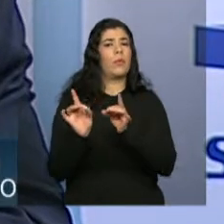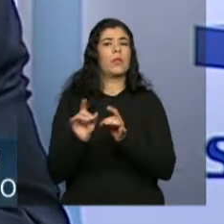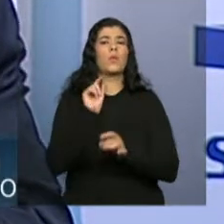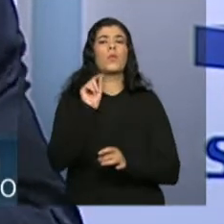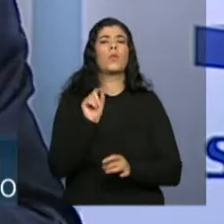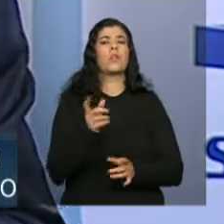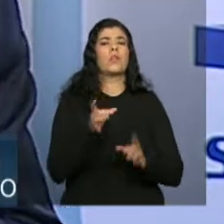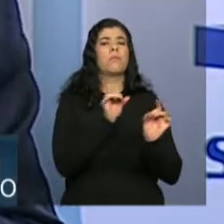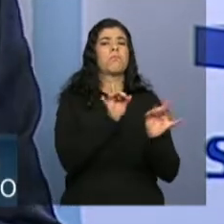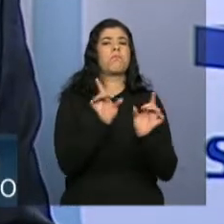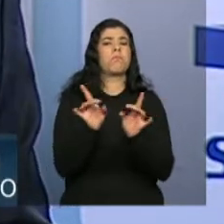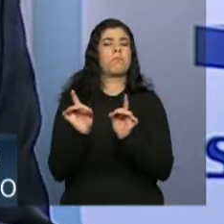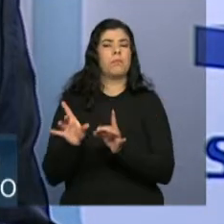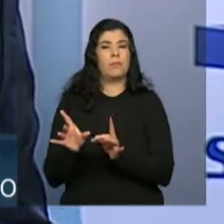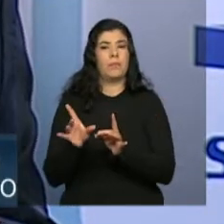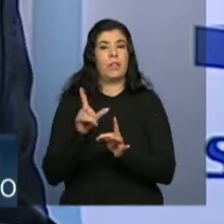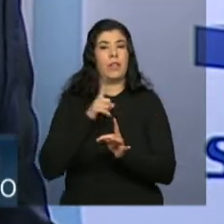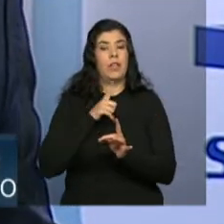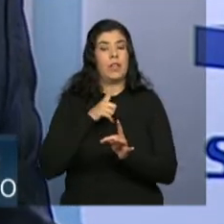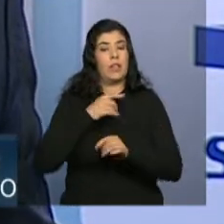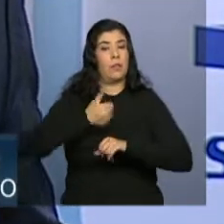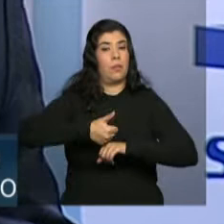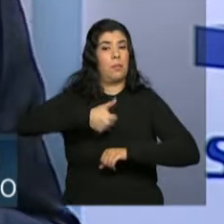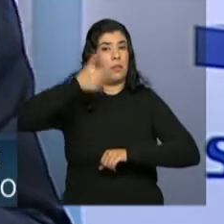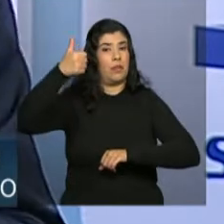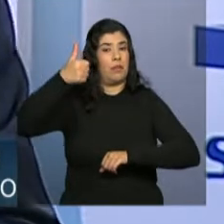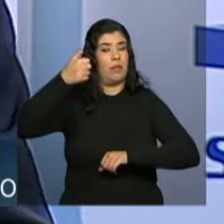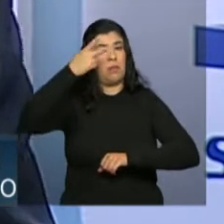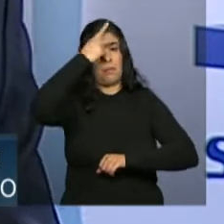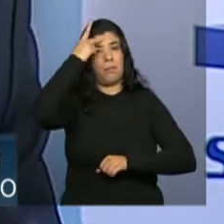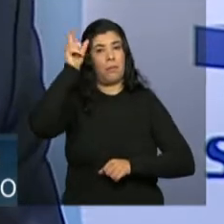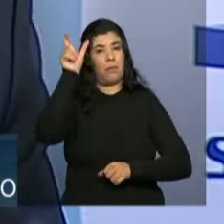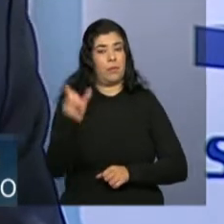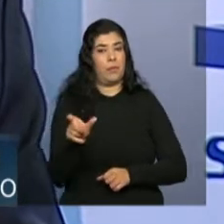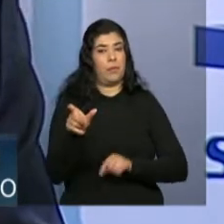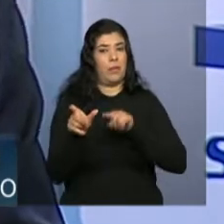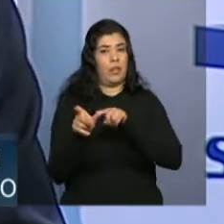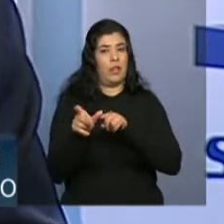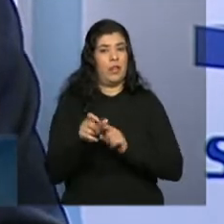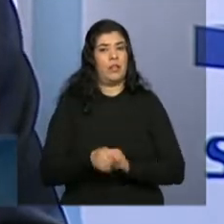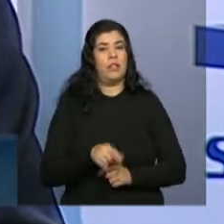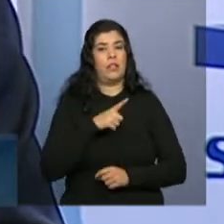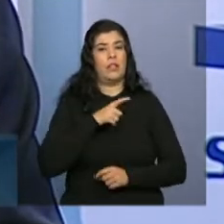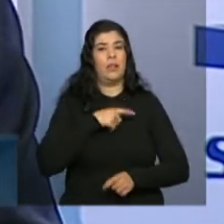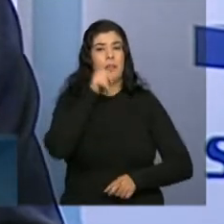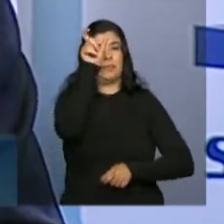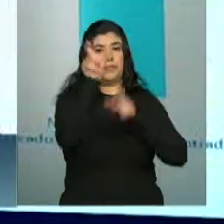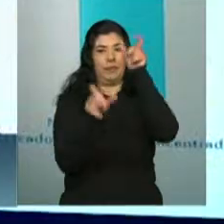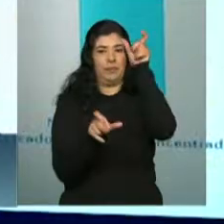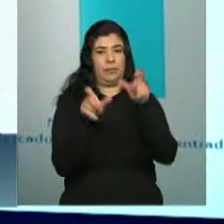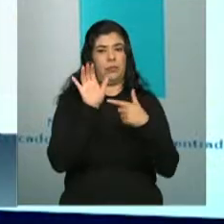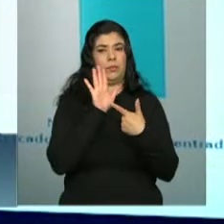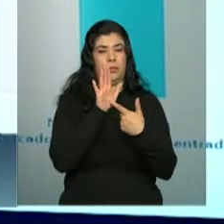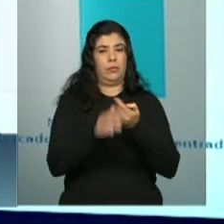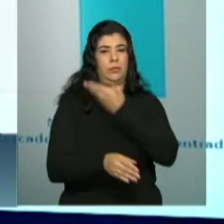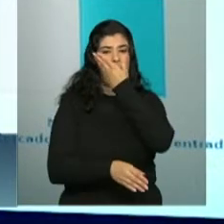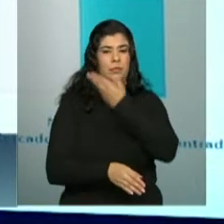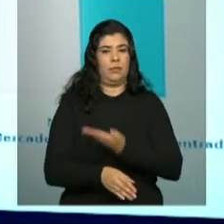que é o mercado ela produz o impacto melhor para o consumidor na nessas colunas aí hein